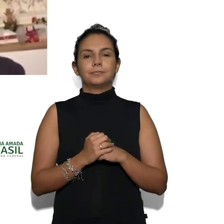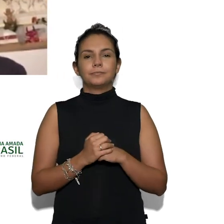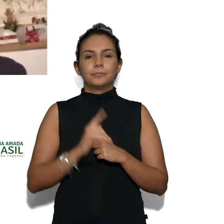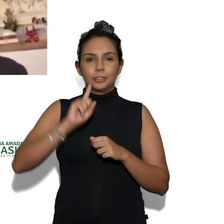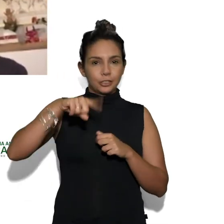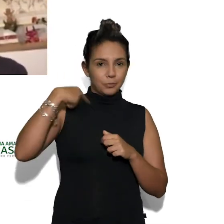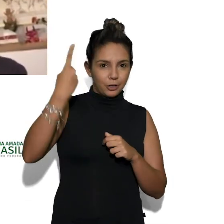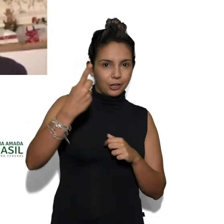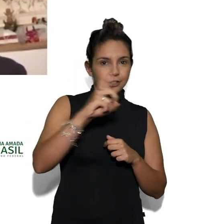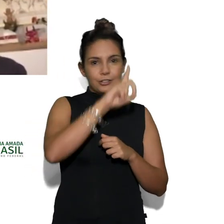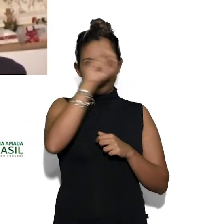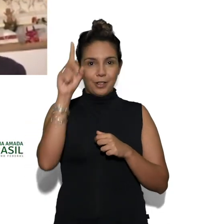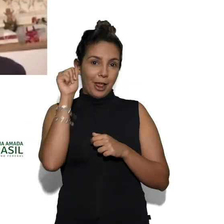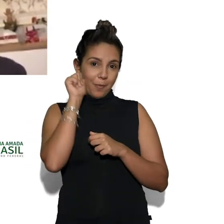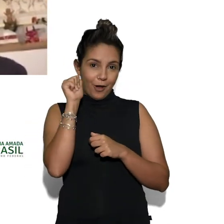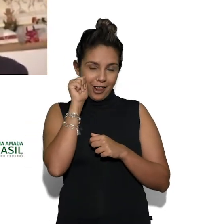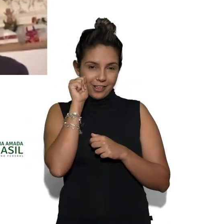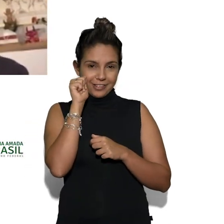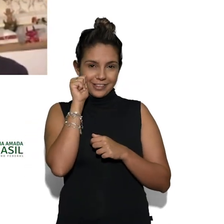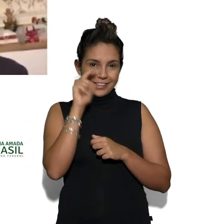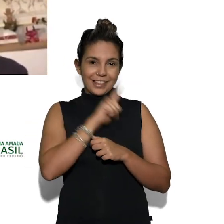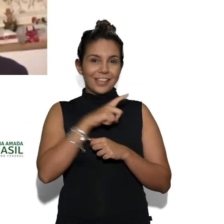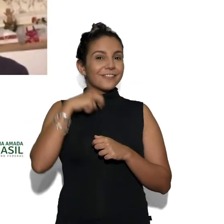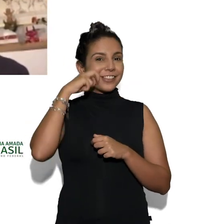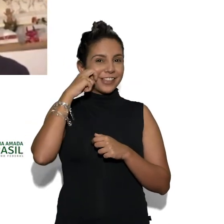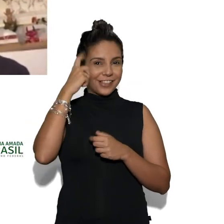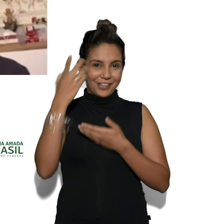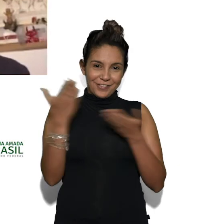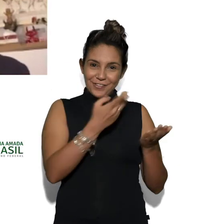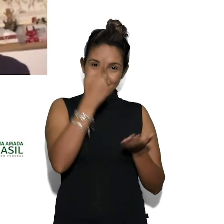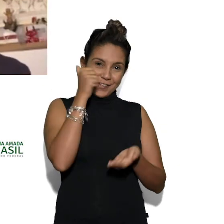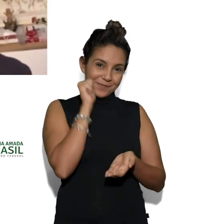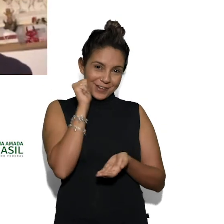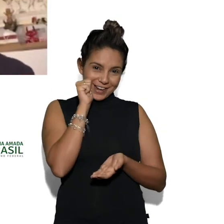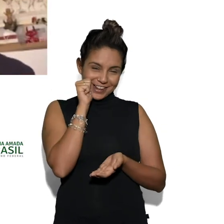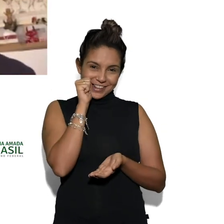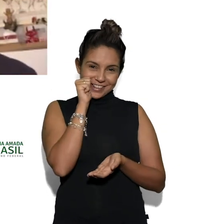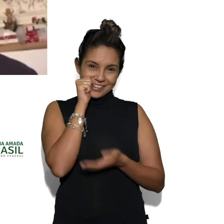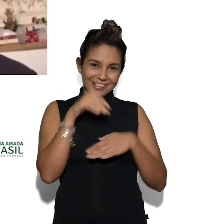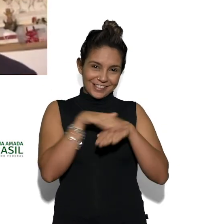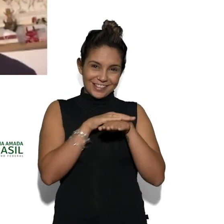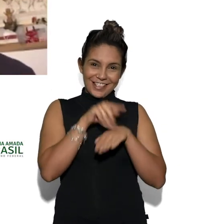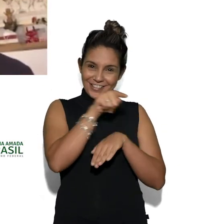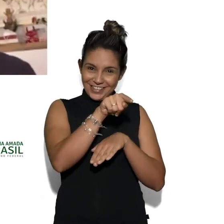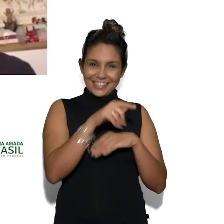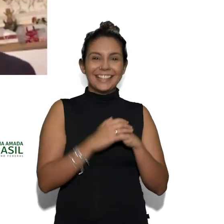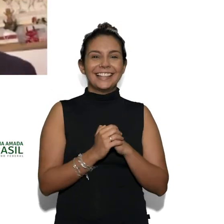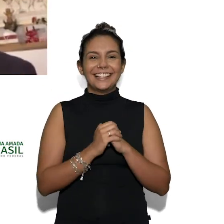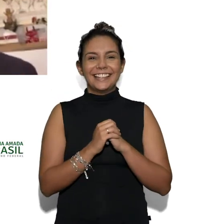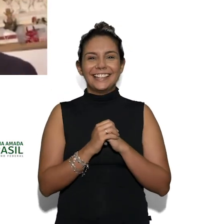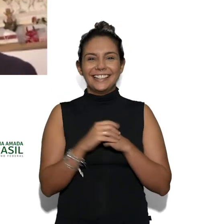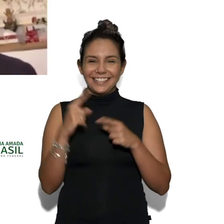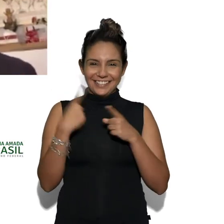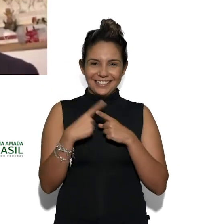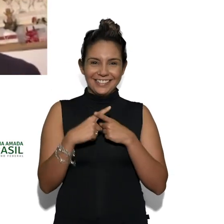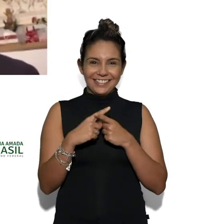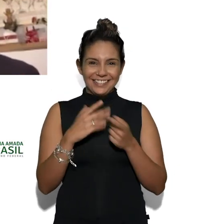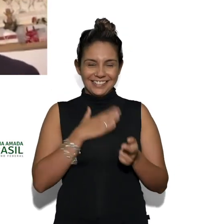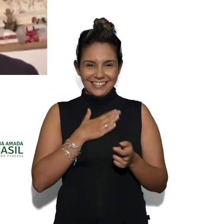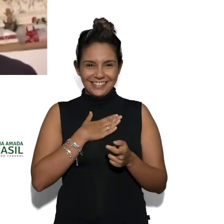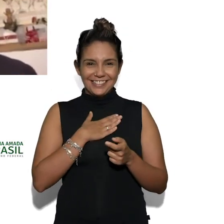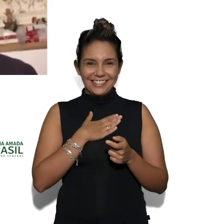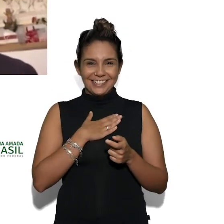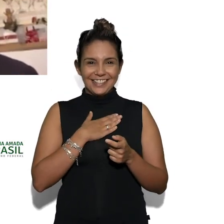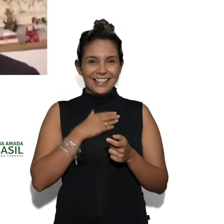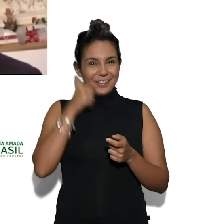no próximo Dia Internacional da Mulher, tenha vergonha, convido uma mulher para conversar com você, porque a minha